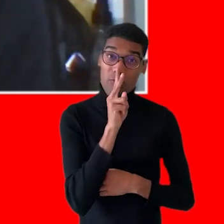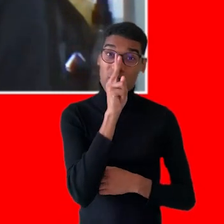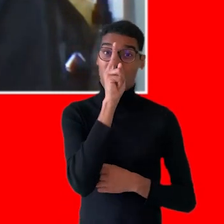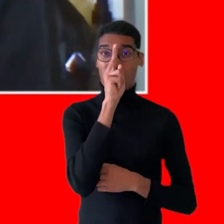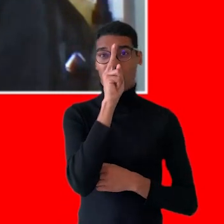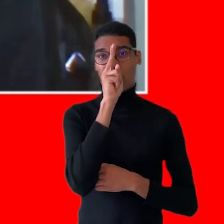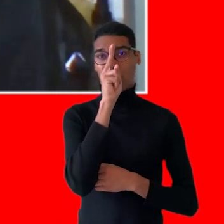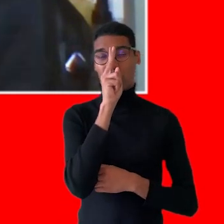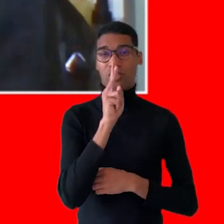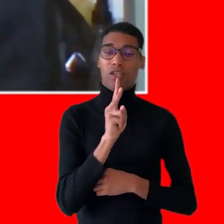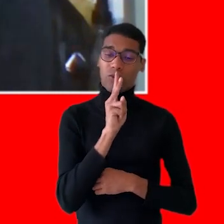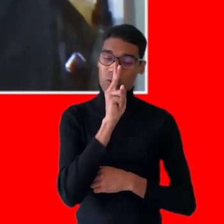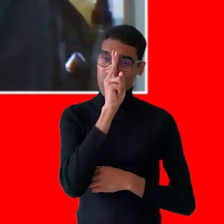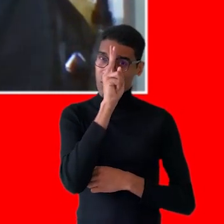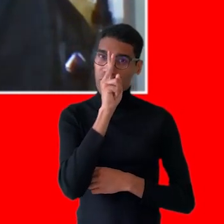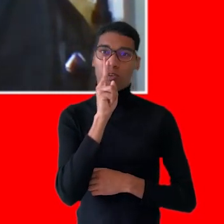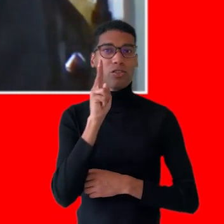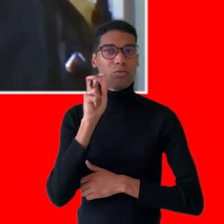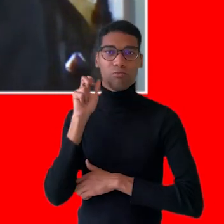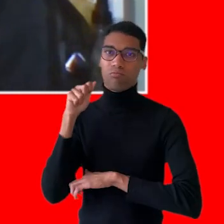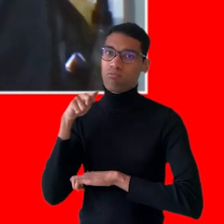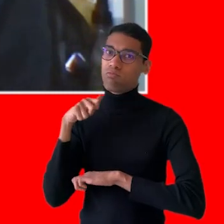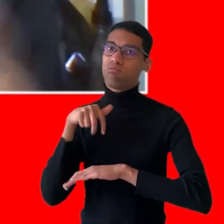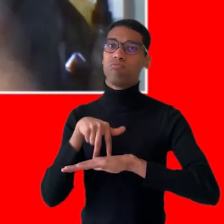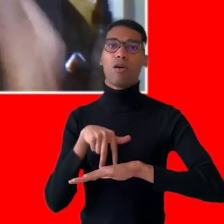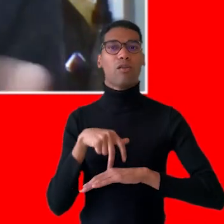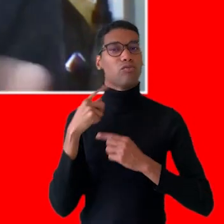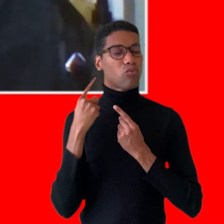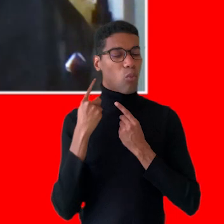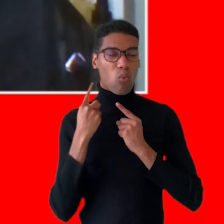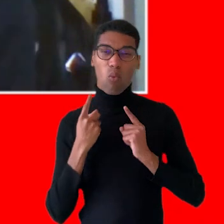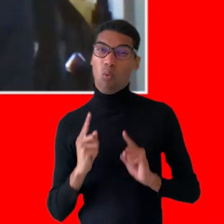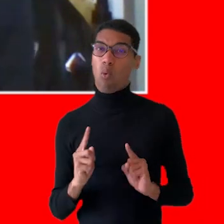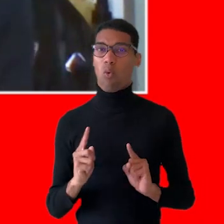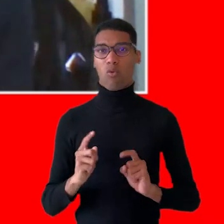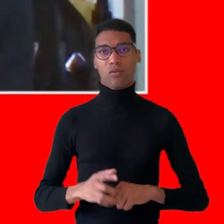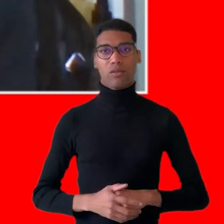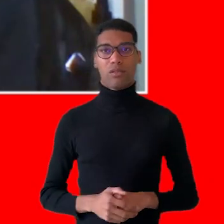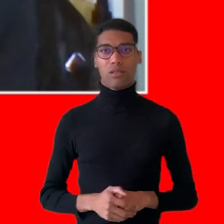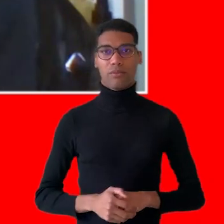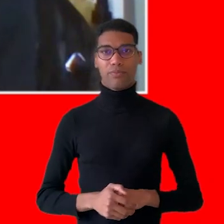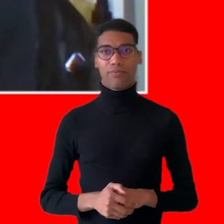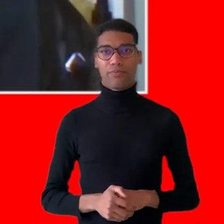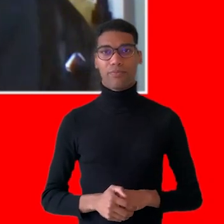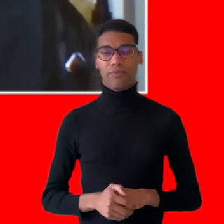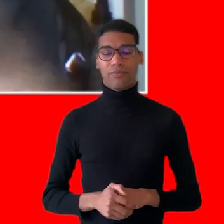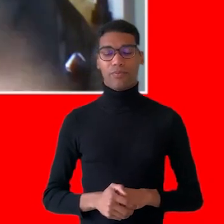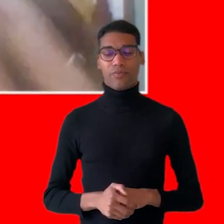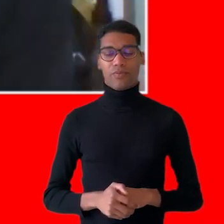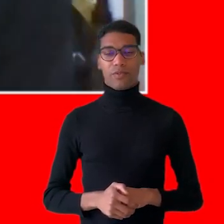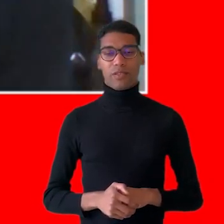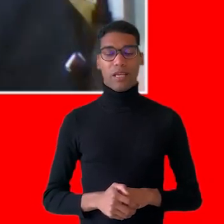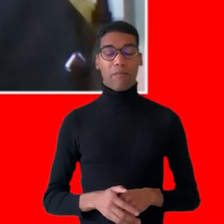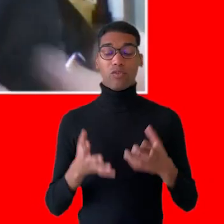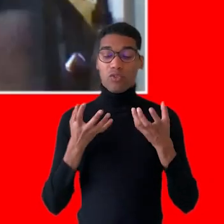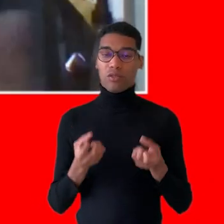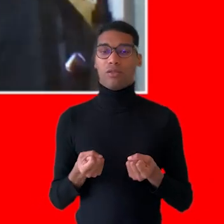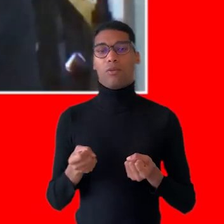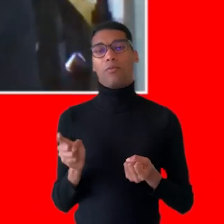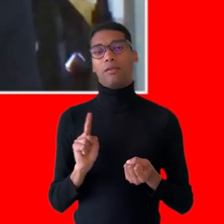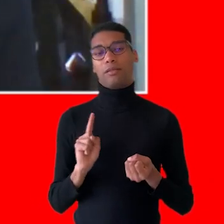agudo de revanchismo, de retaliação, de